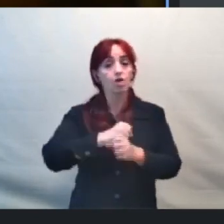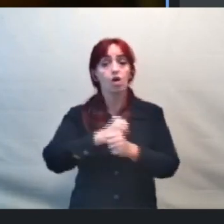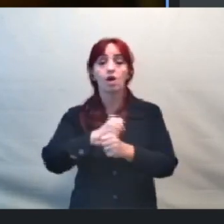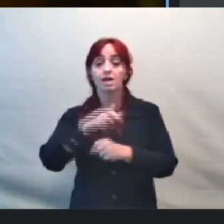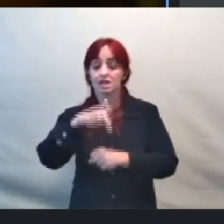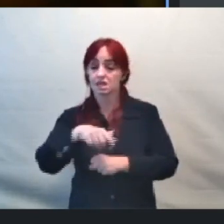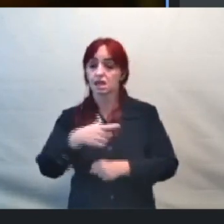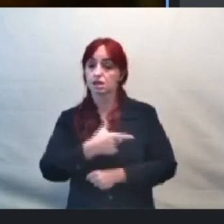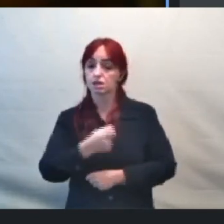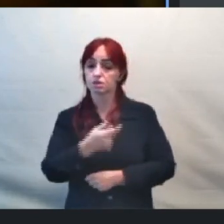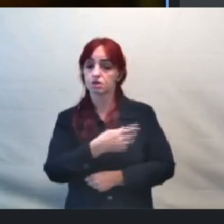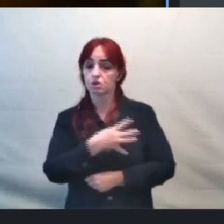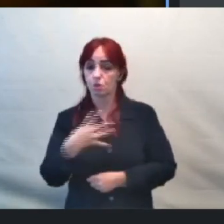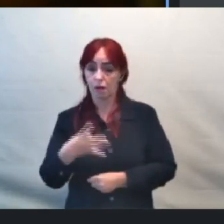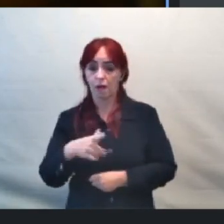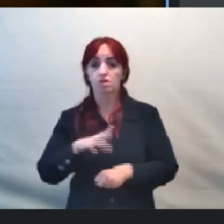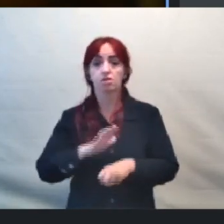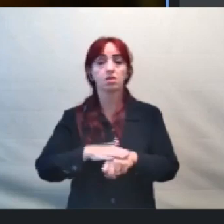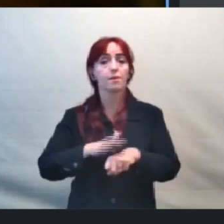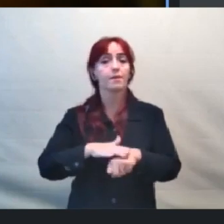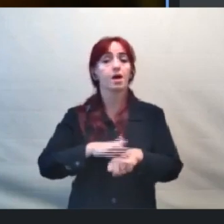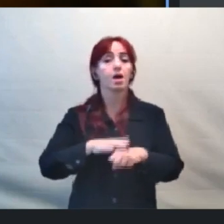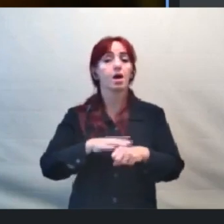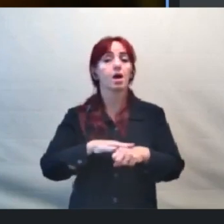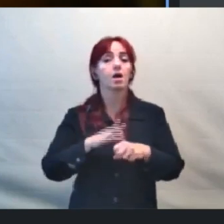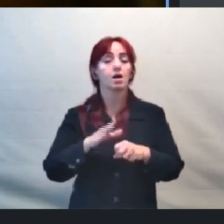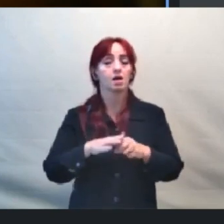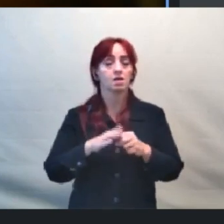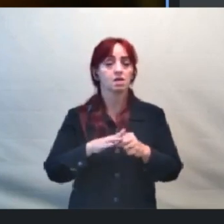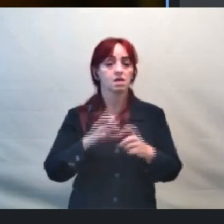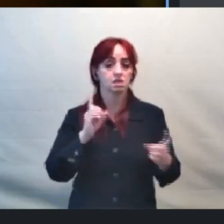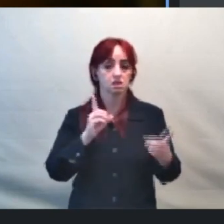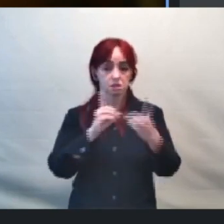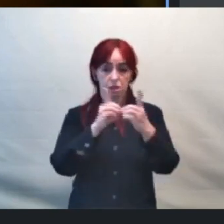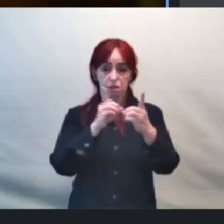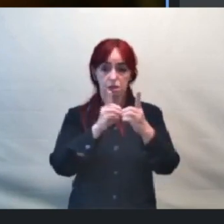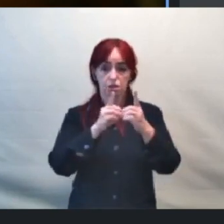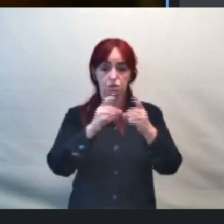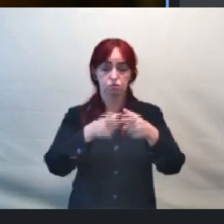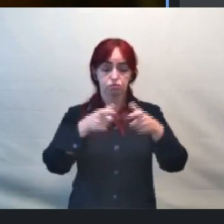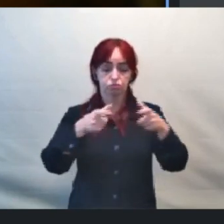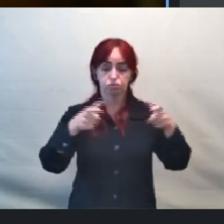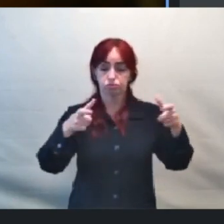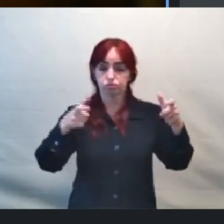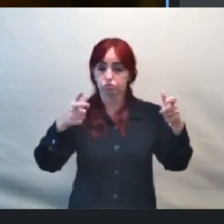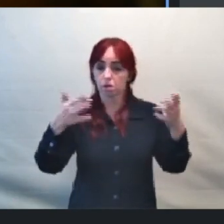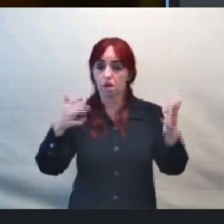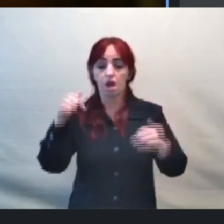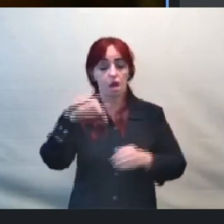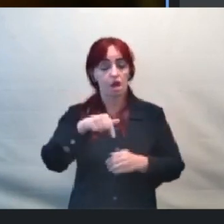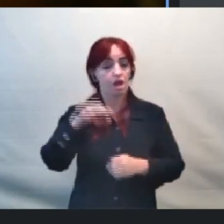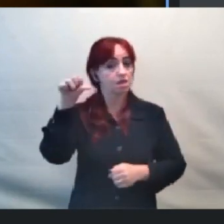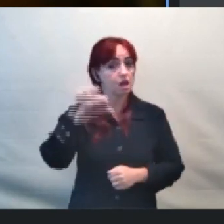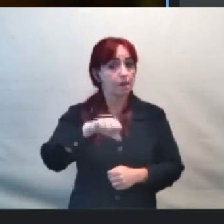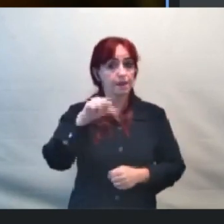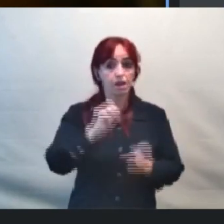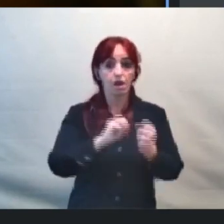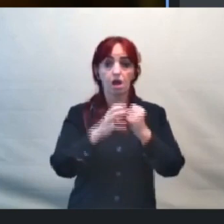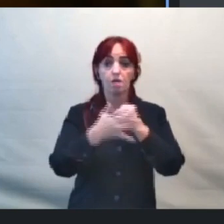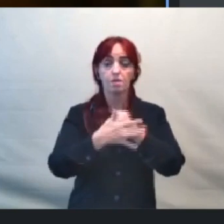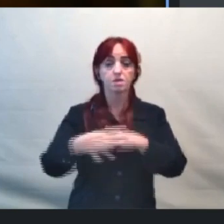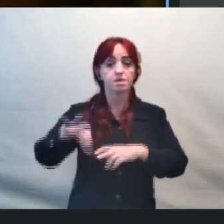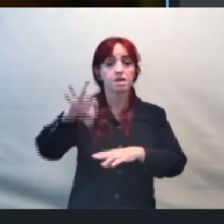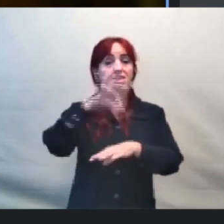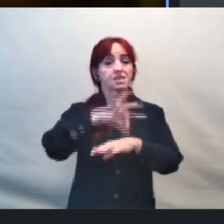vem atendendo 3 vezes mais do que em 2016, ou seja, essa efetivamente vai ser a pior epidemia de dengue que nós